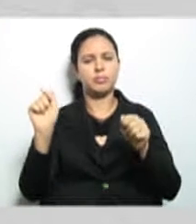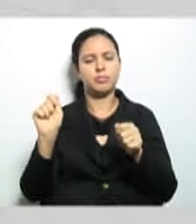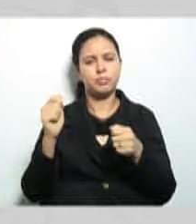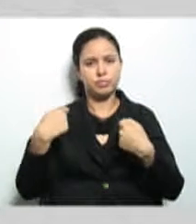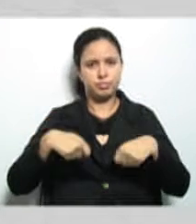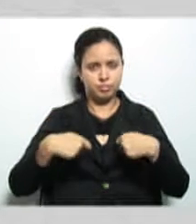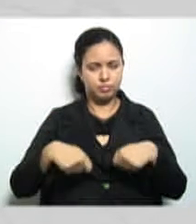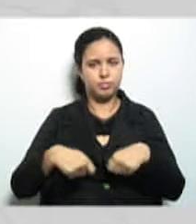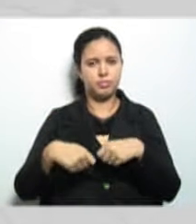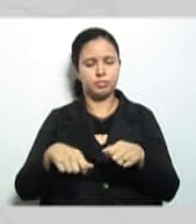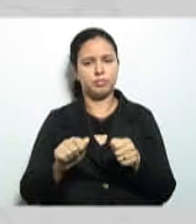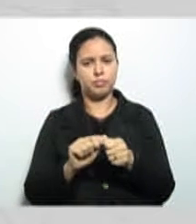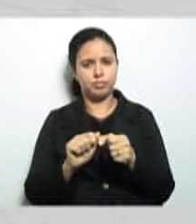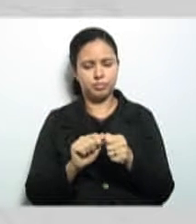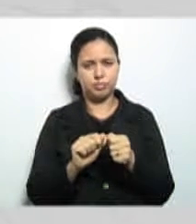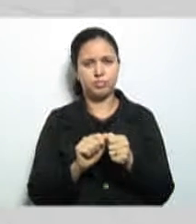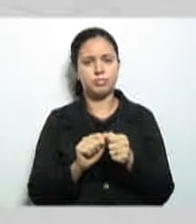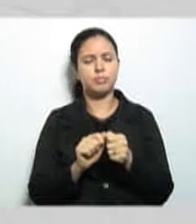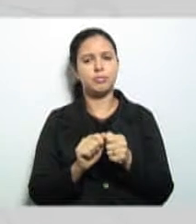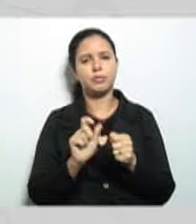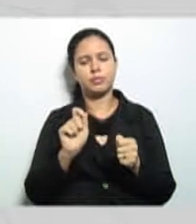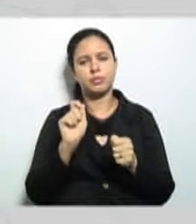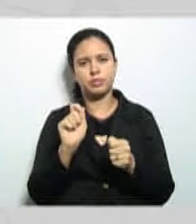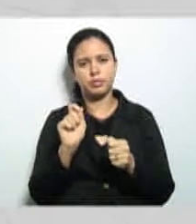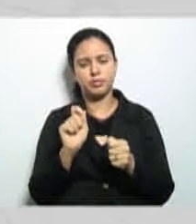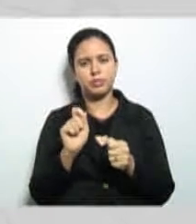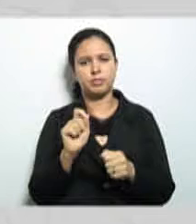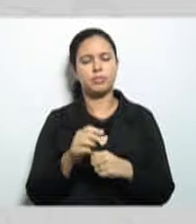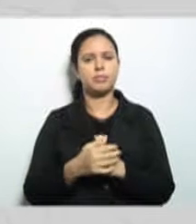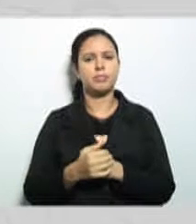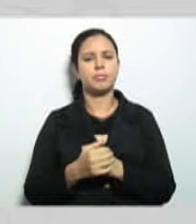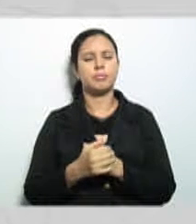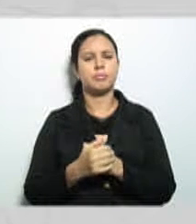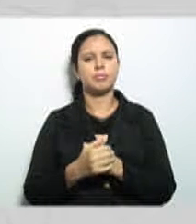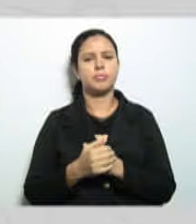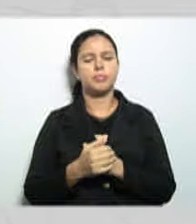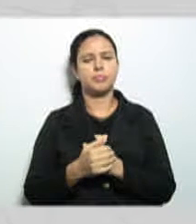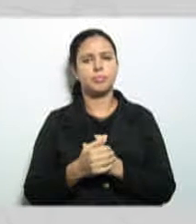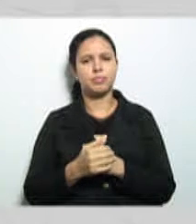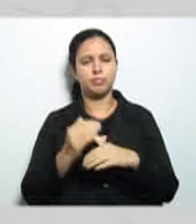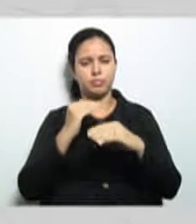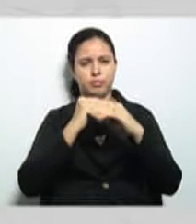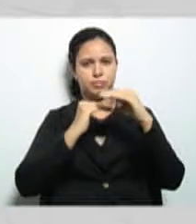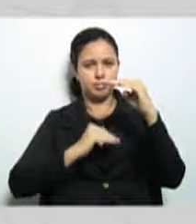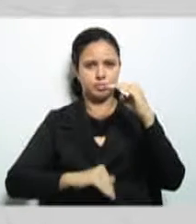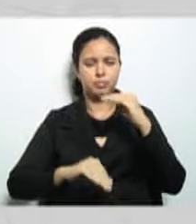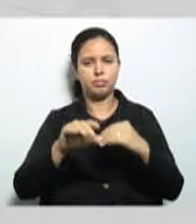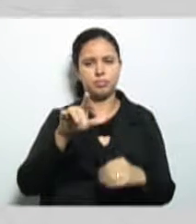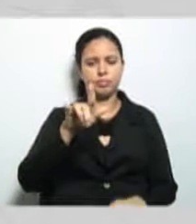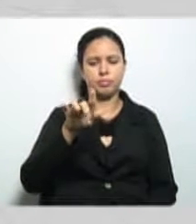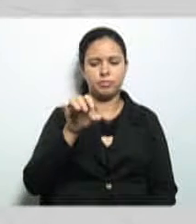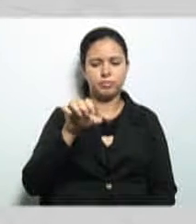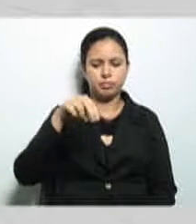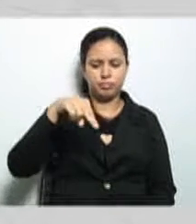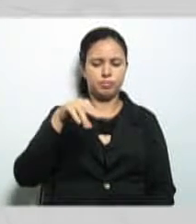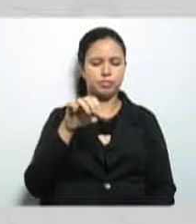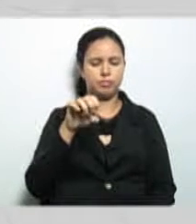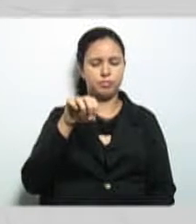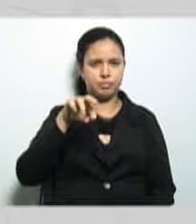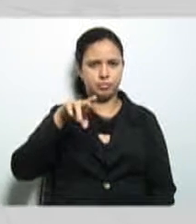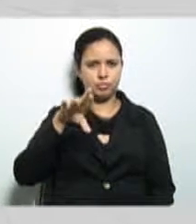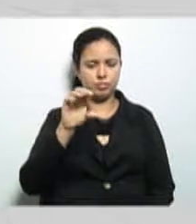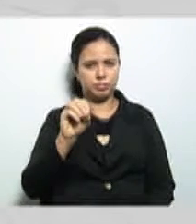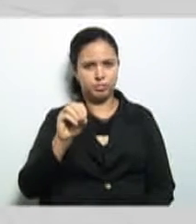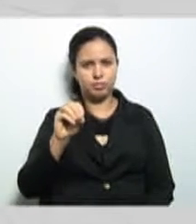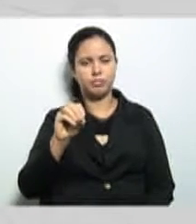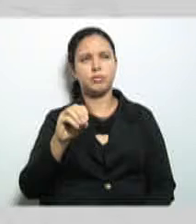sobre desigualdade de gênero e trabalho escravo, já preparando para o conteúdo da nossa próxima